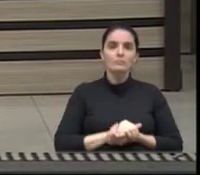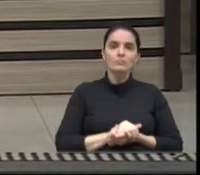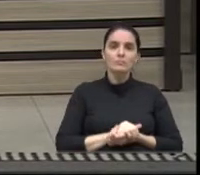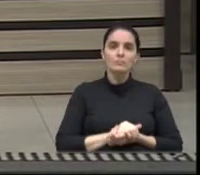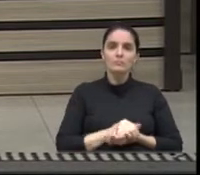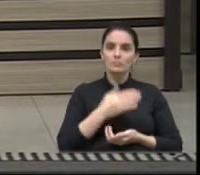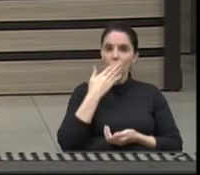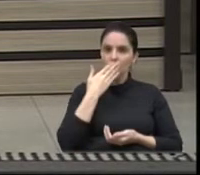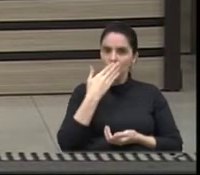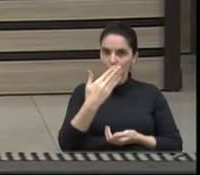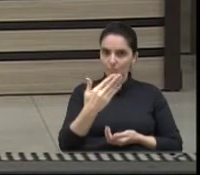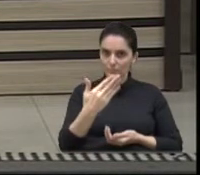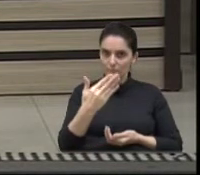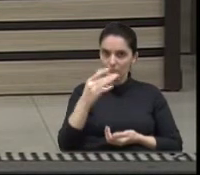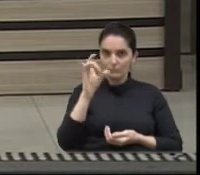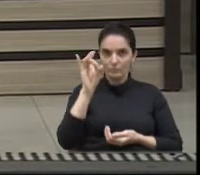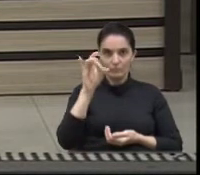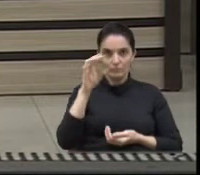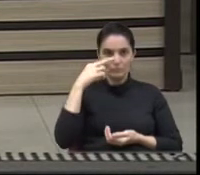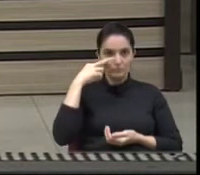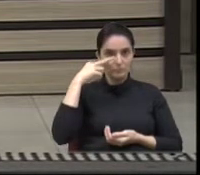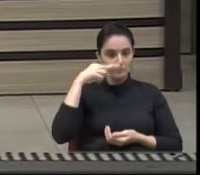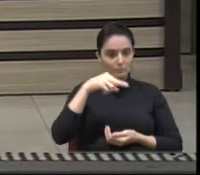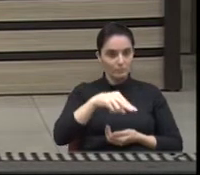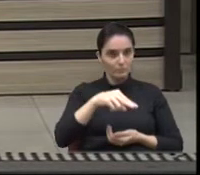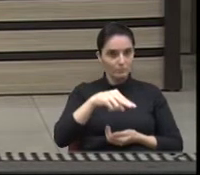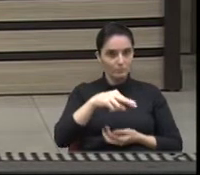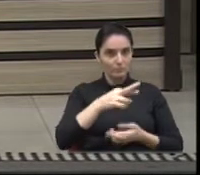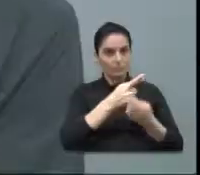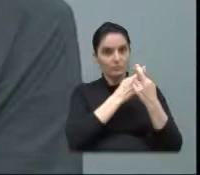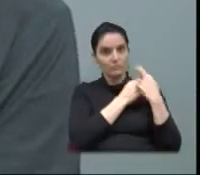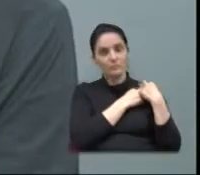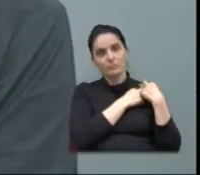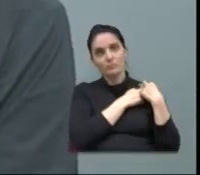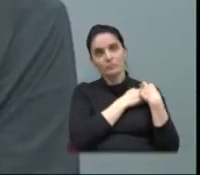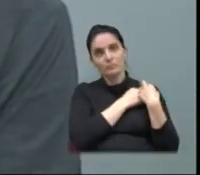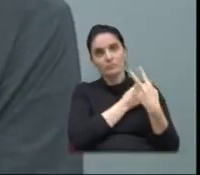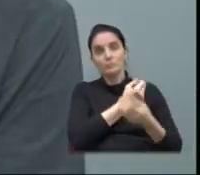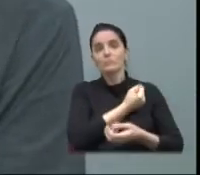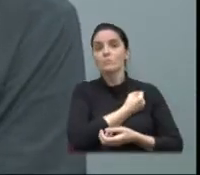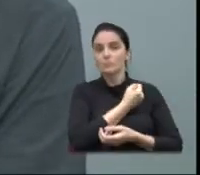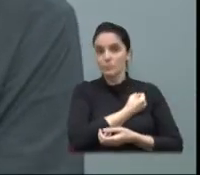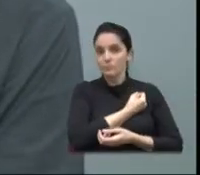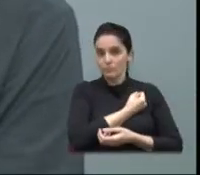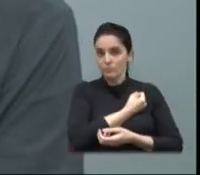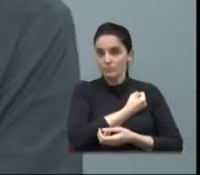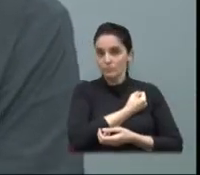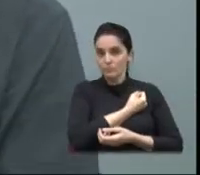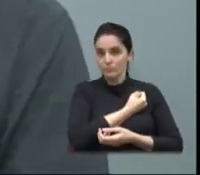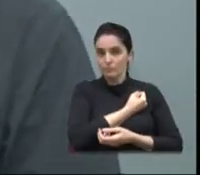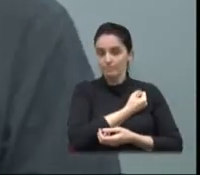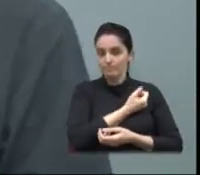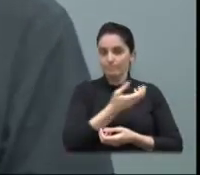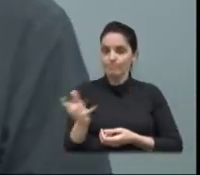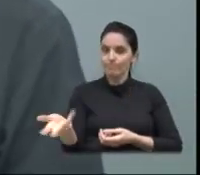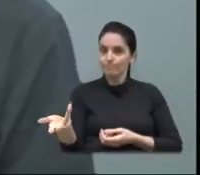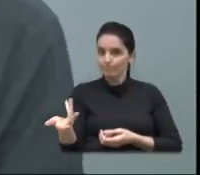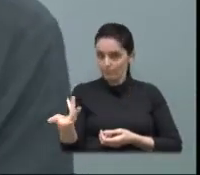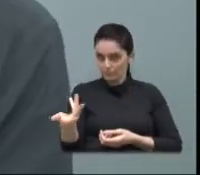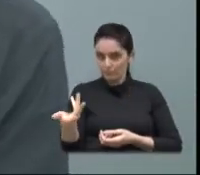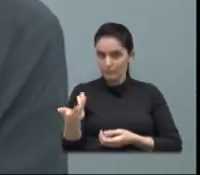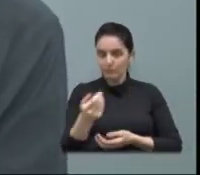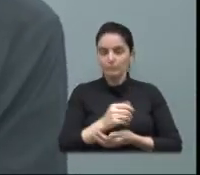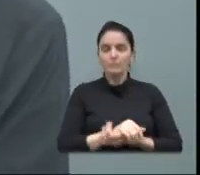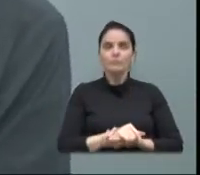eu peço que só seja lido o autor e o número da do requerimento para que a gente possa agilizar os